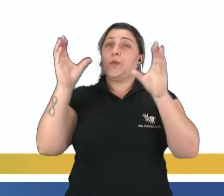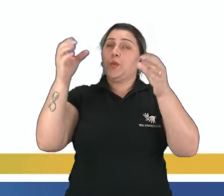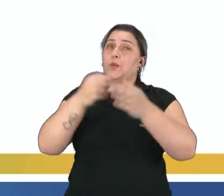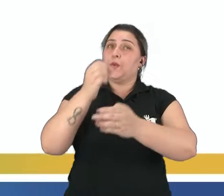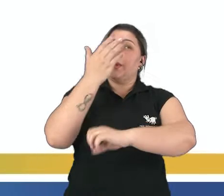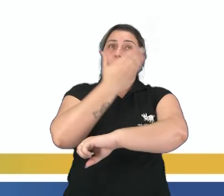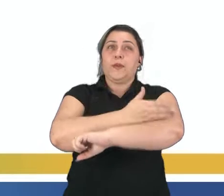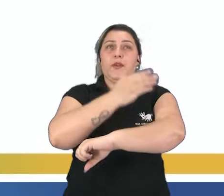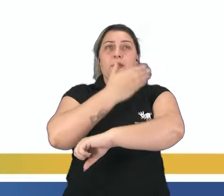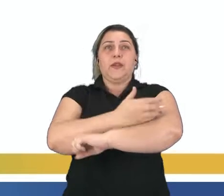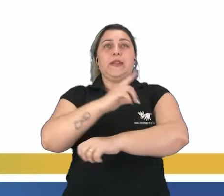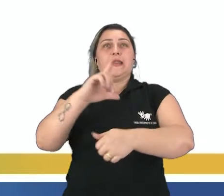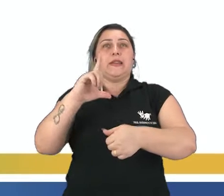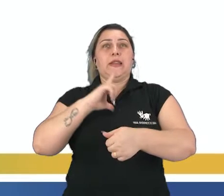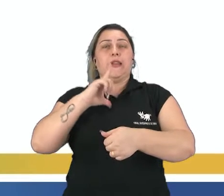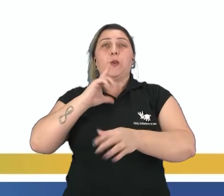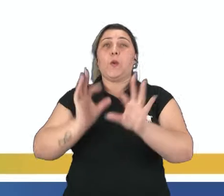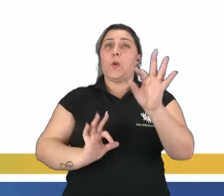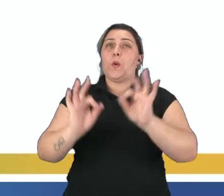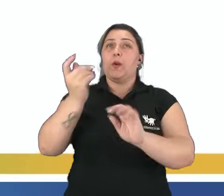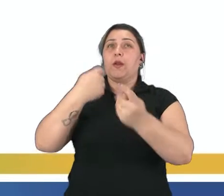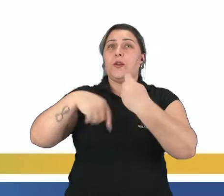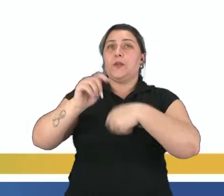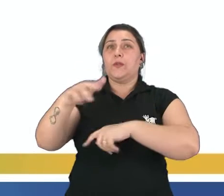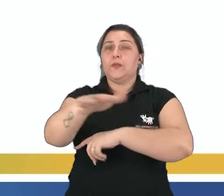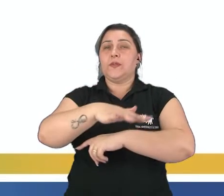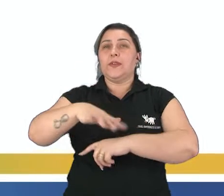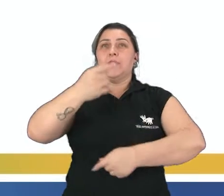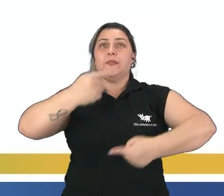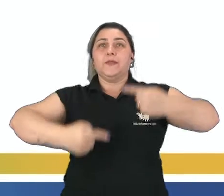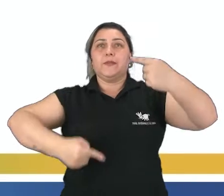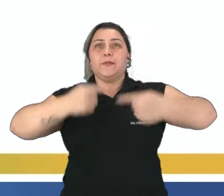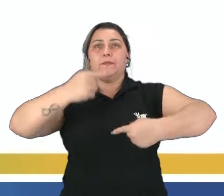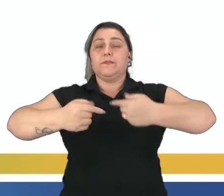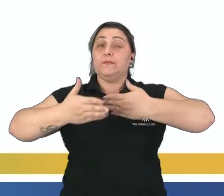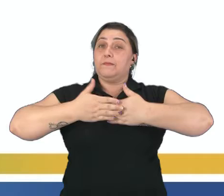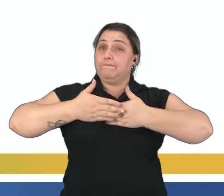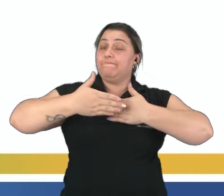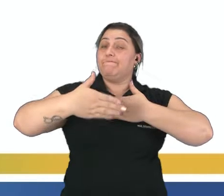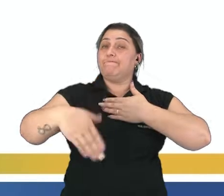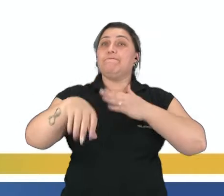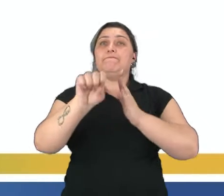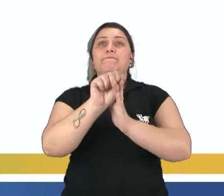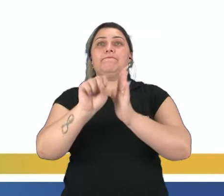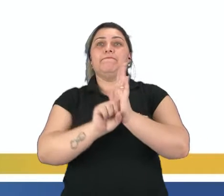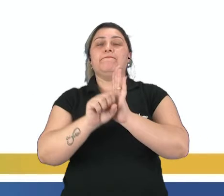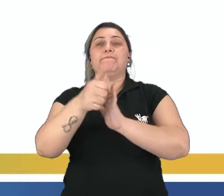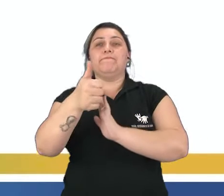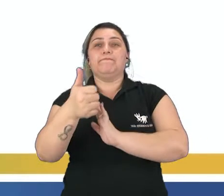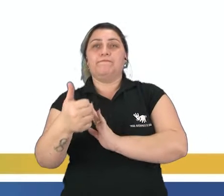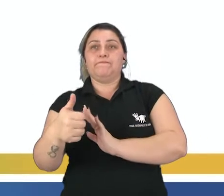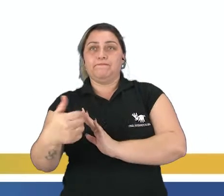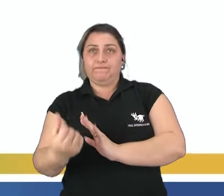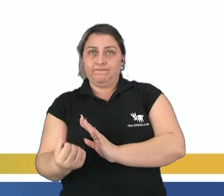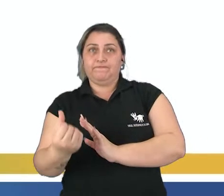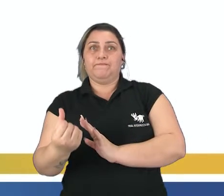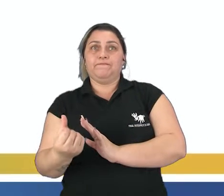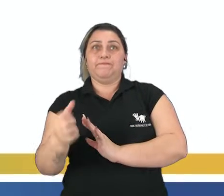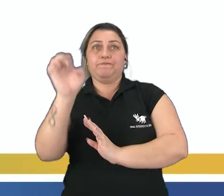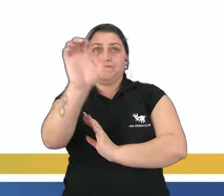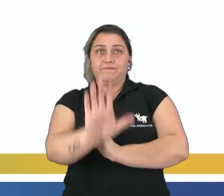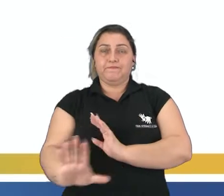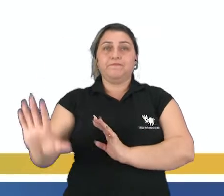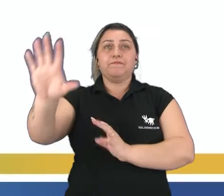de práticas envolvendo questões de ordem econômica, social e política. A partir do século XVI, a